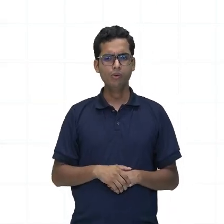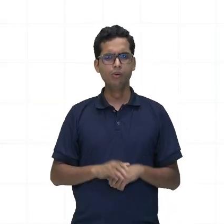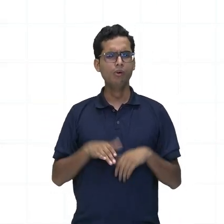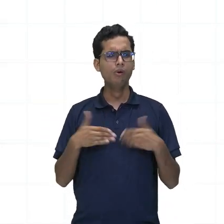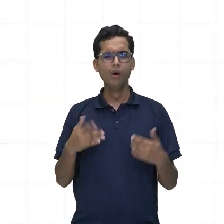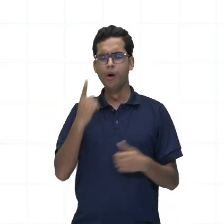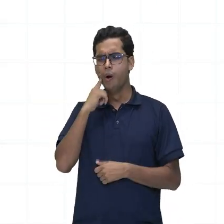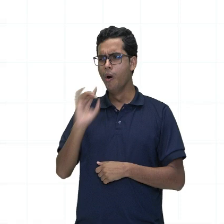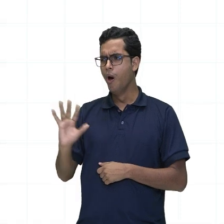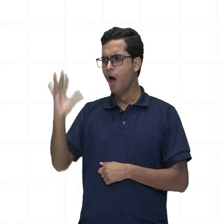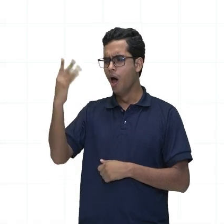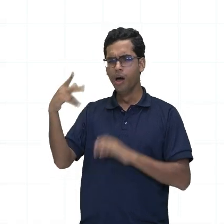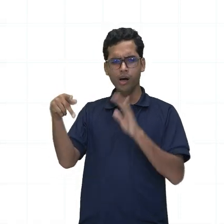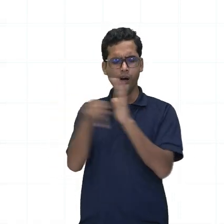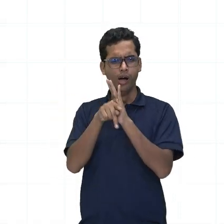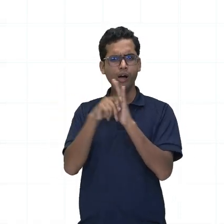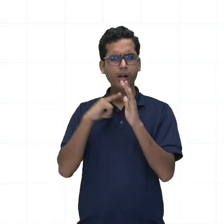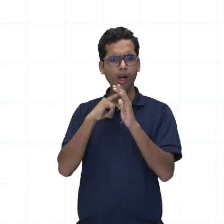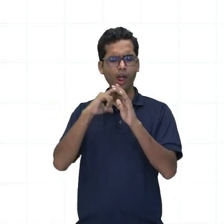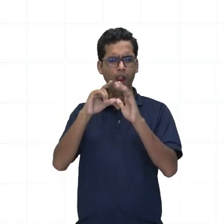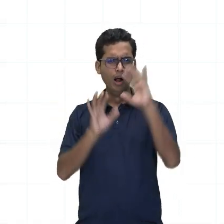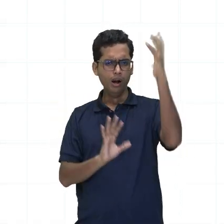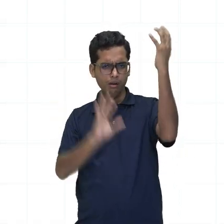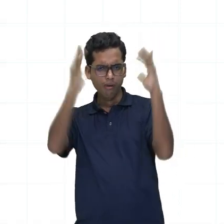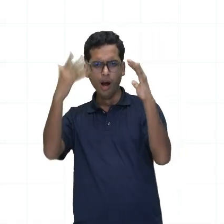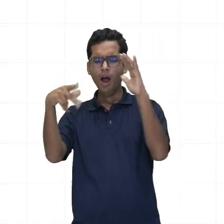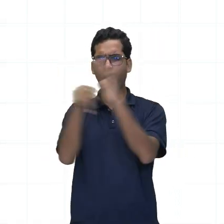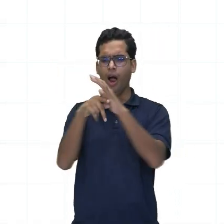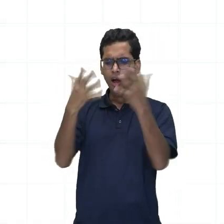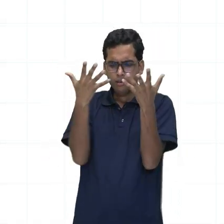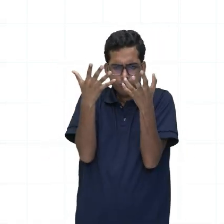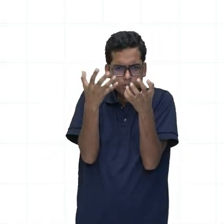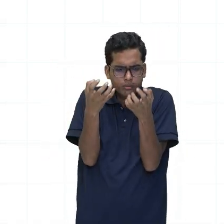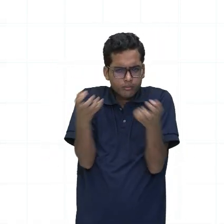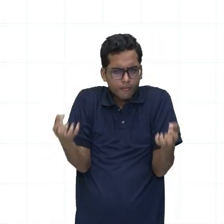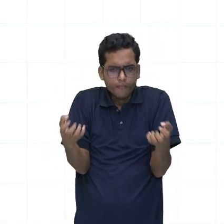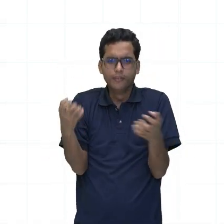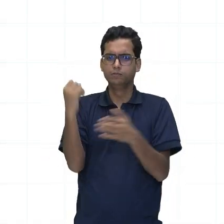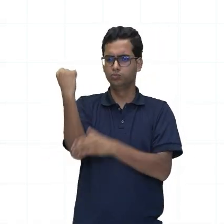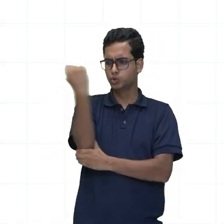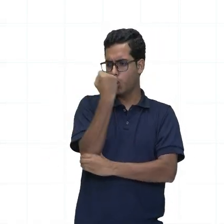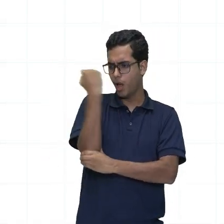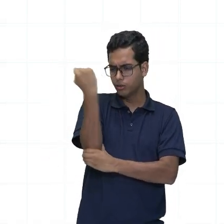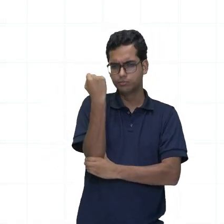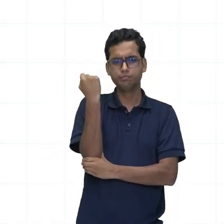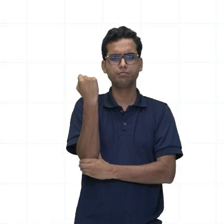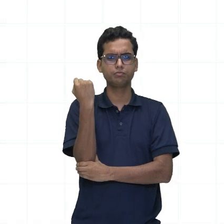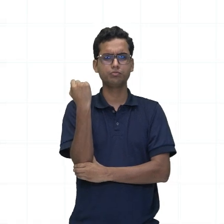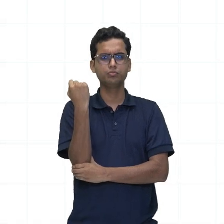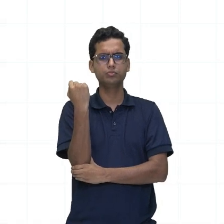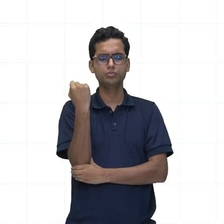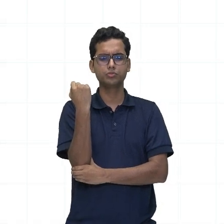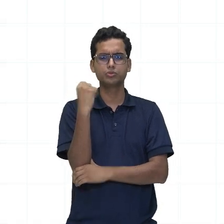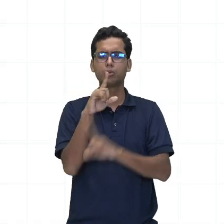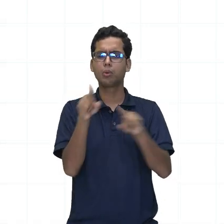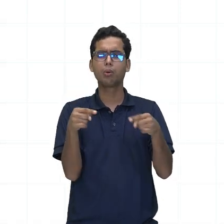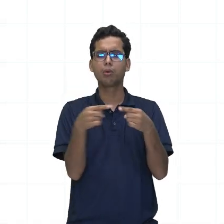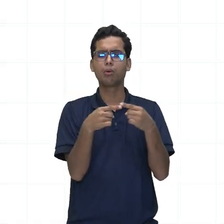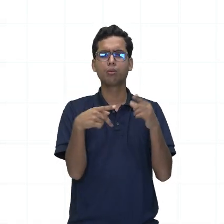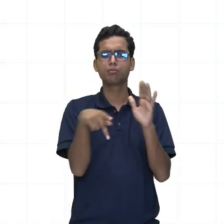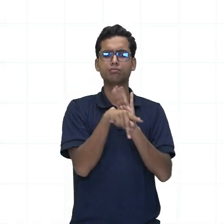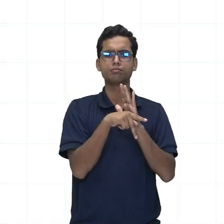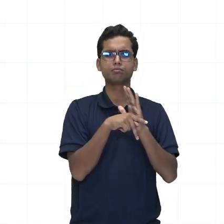o aquecimento global, né? A gente falou um pouco sobre o aquecimento global, falamos sobre El Niño e qual seria aí